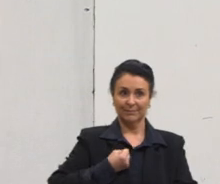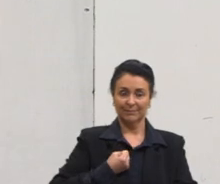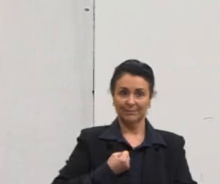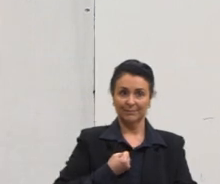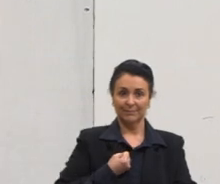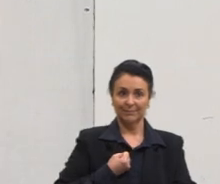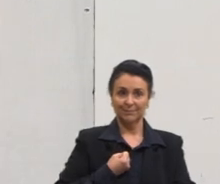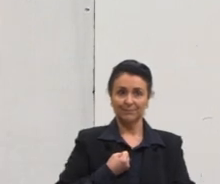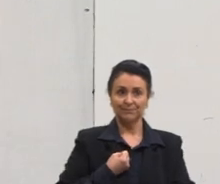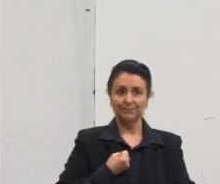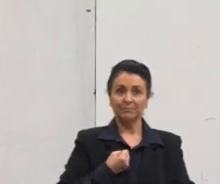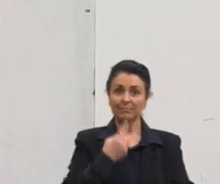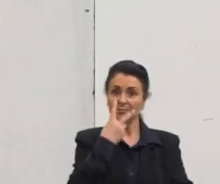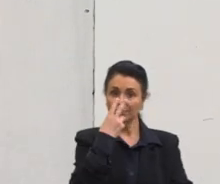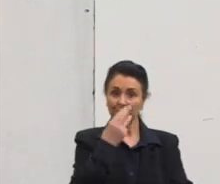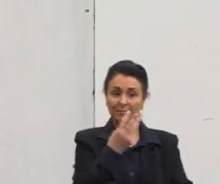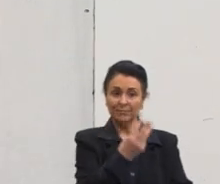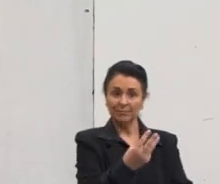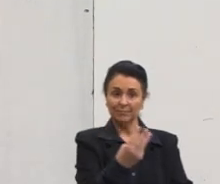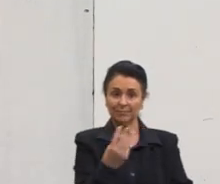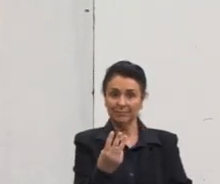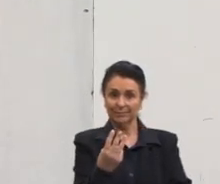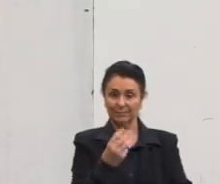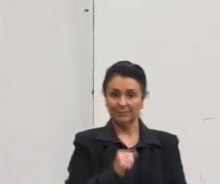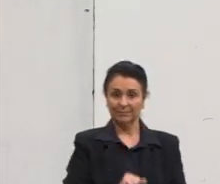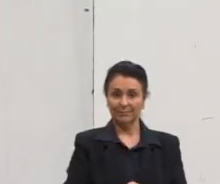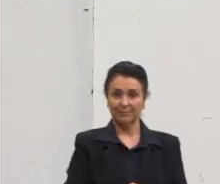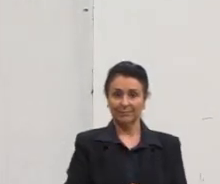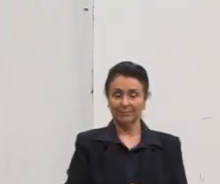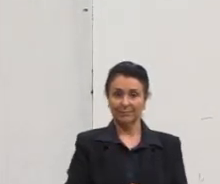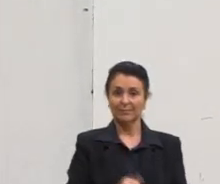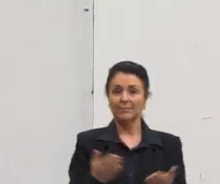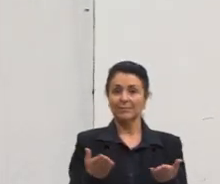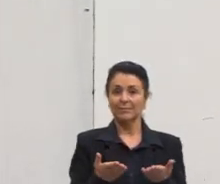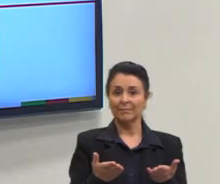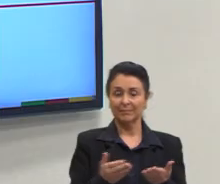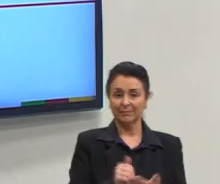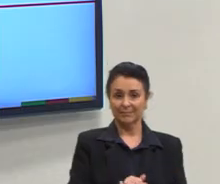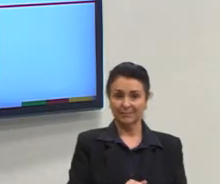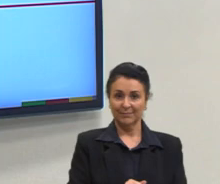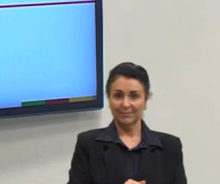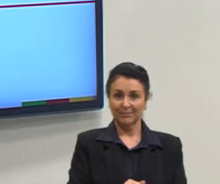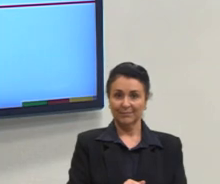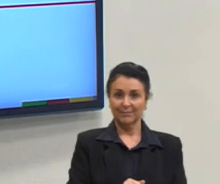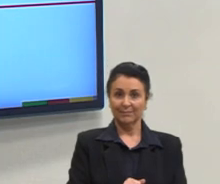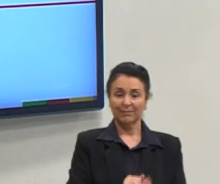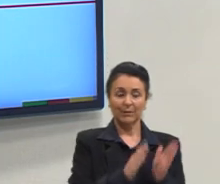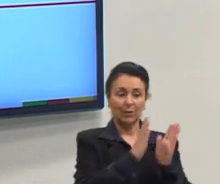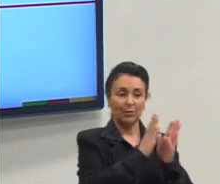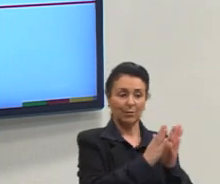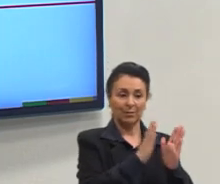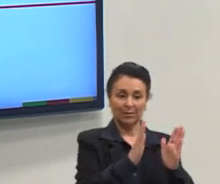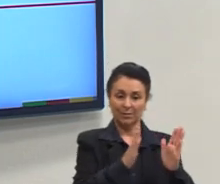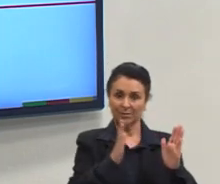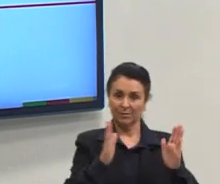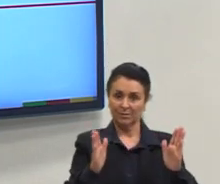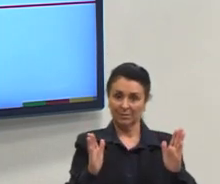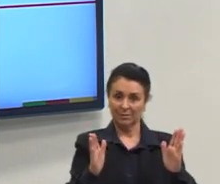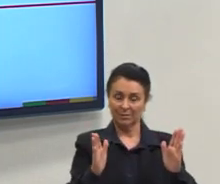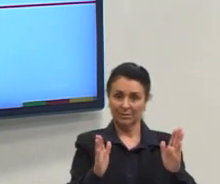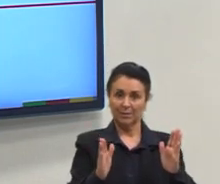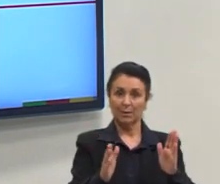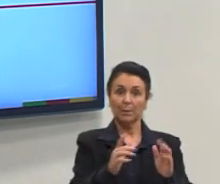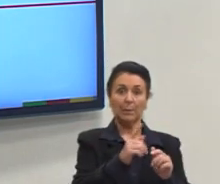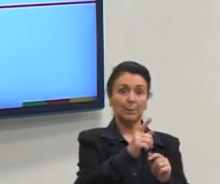e os três números = 33 Então vamos lá consecutivos então o primeiro é